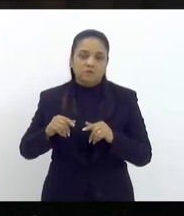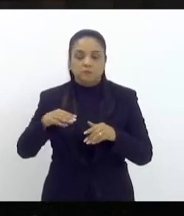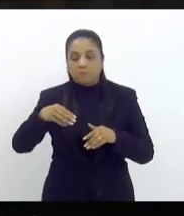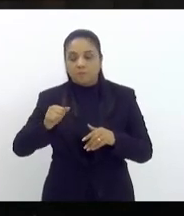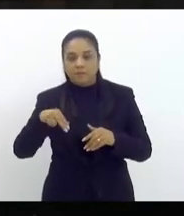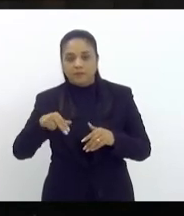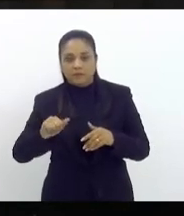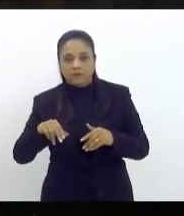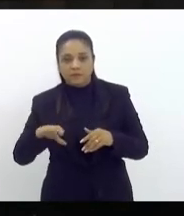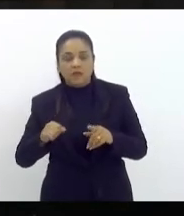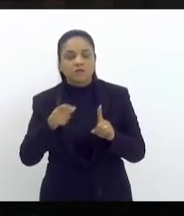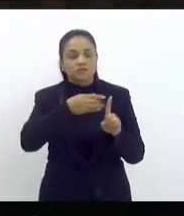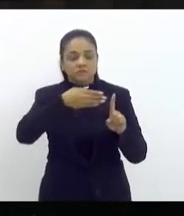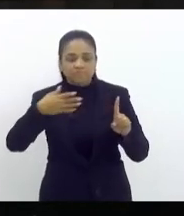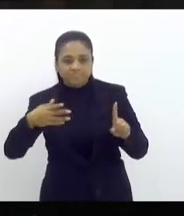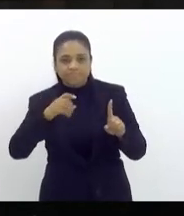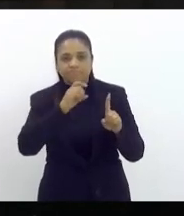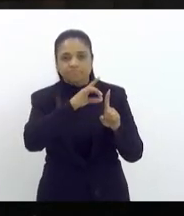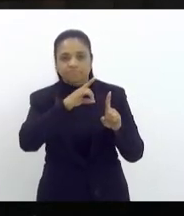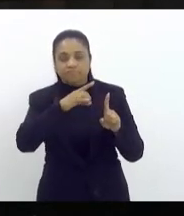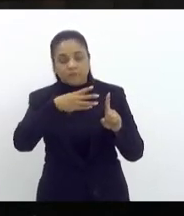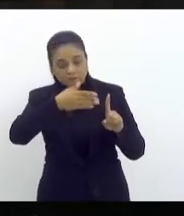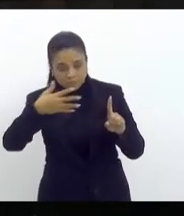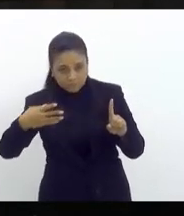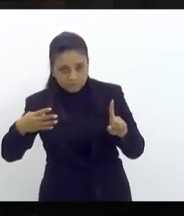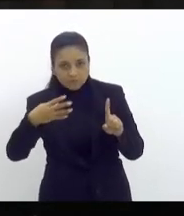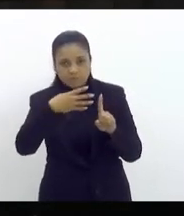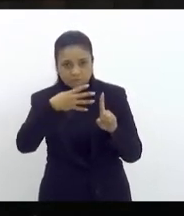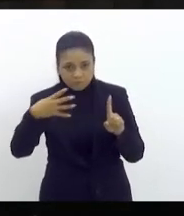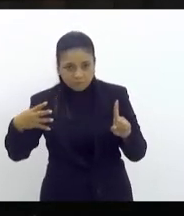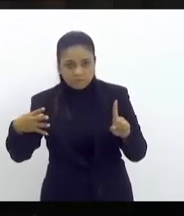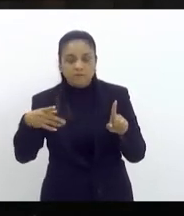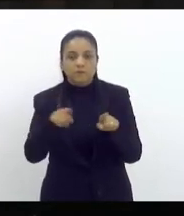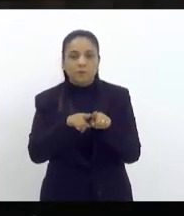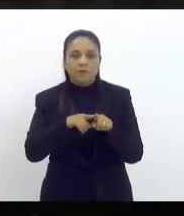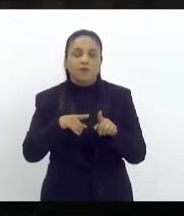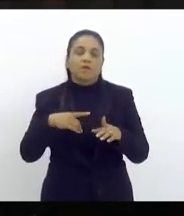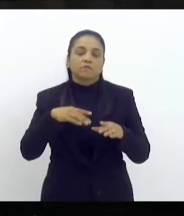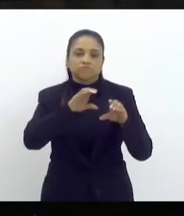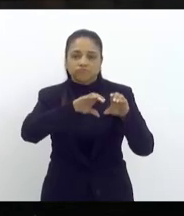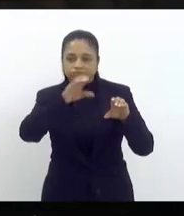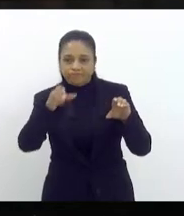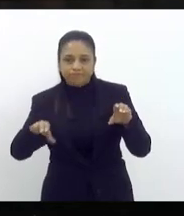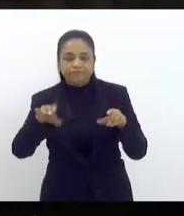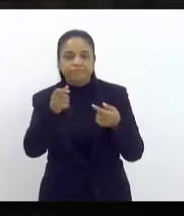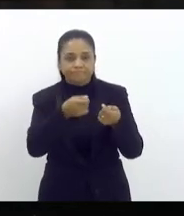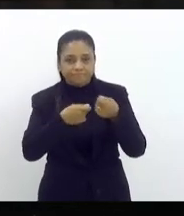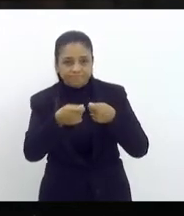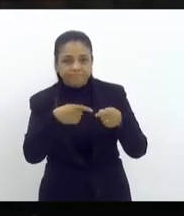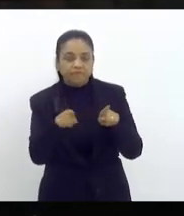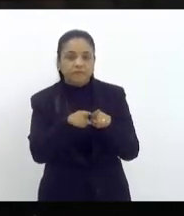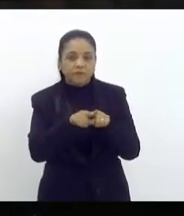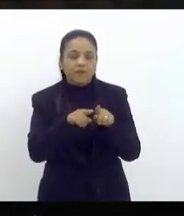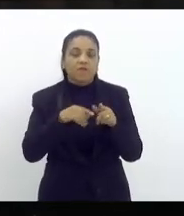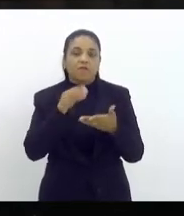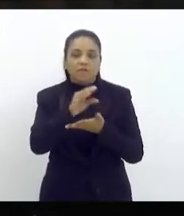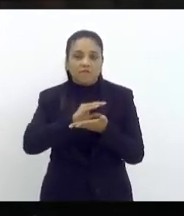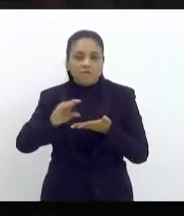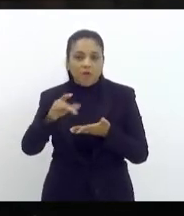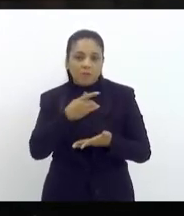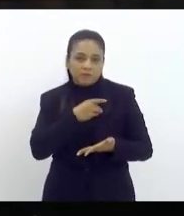população LGBTQIA+, da economia solidária da transparência relacionada às verbas da saúde